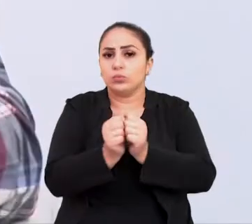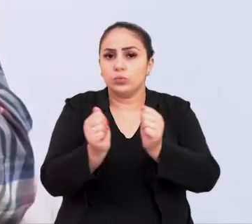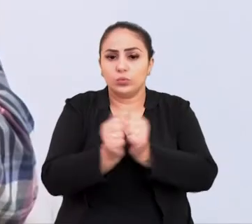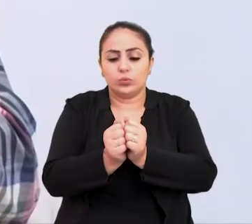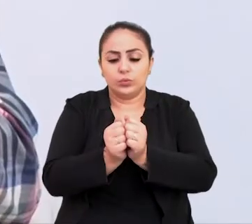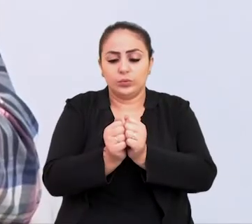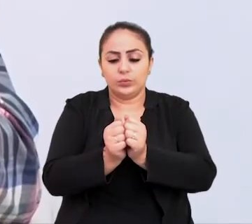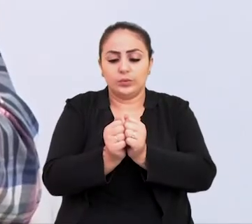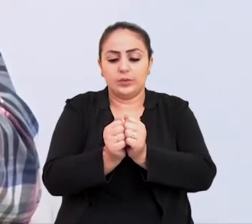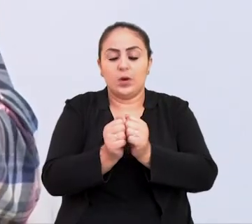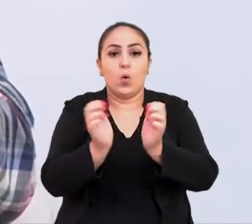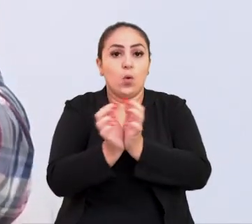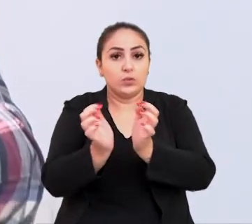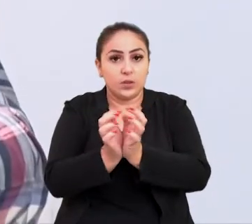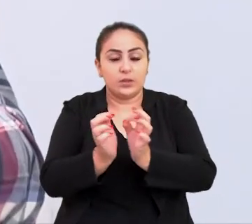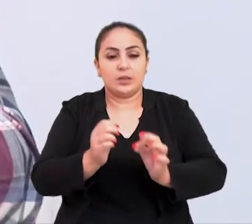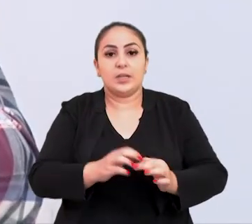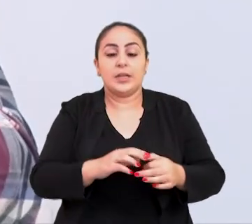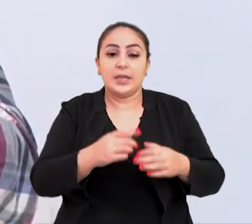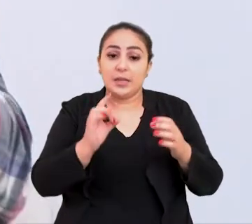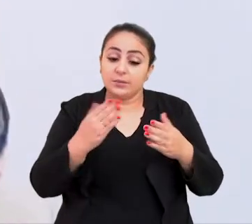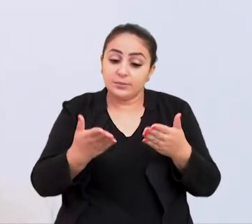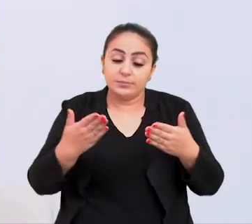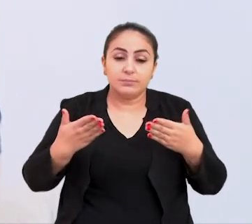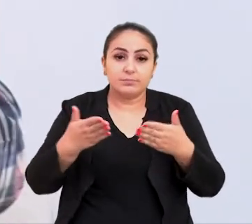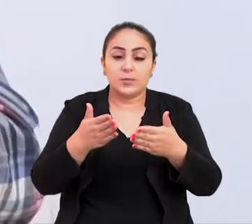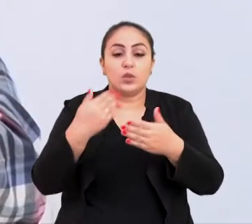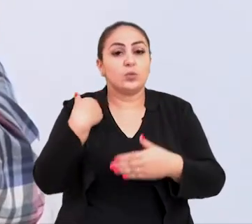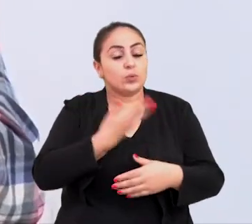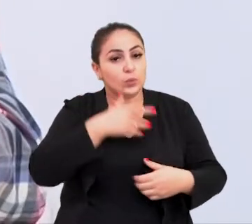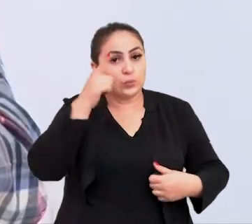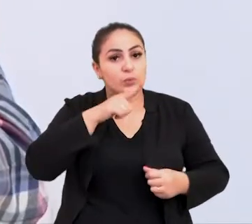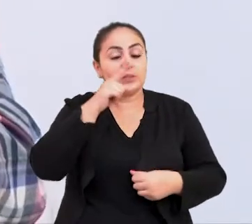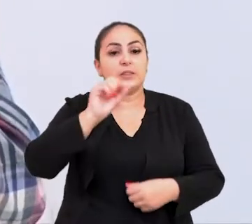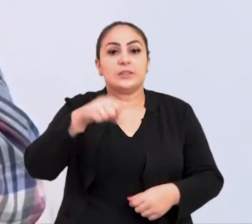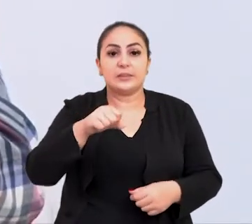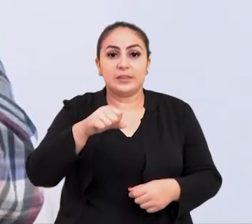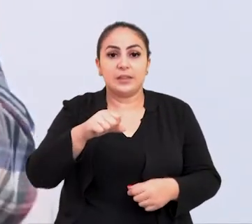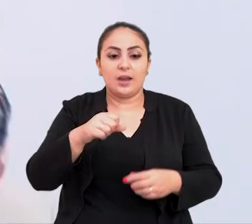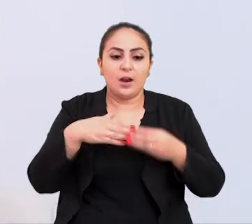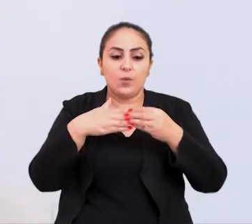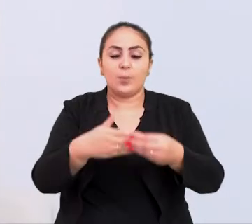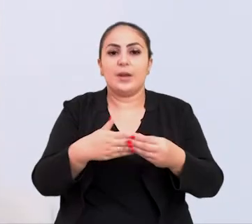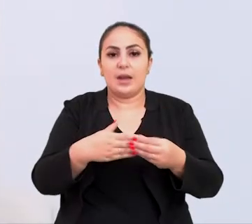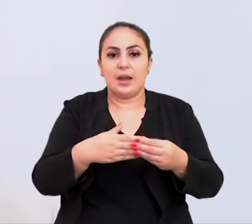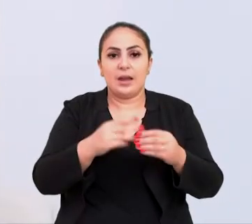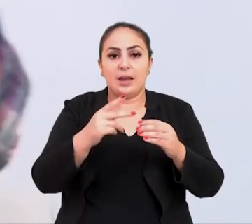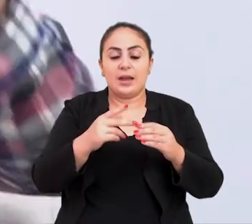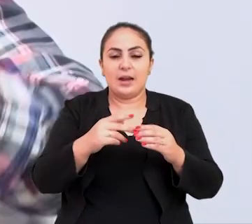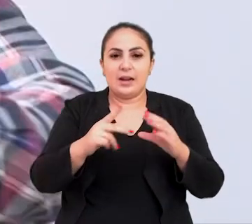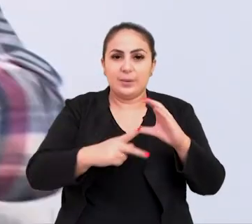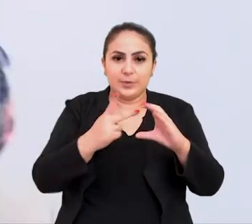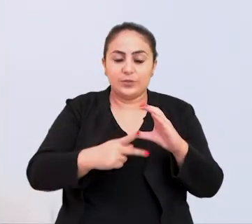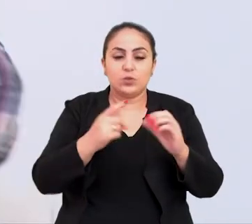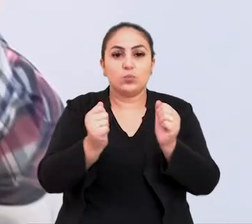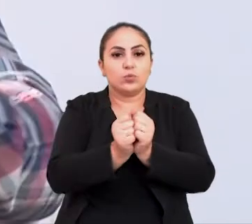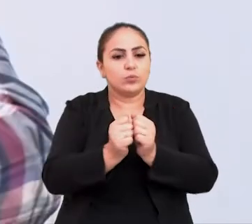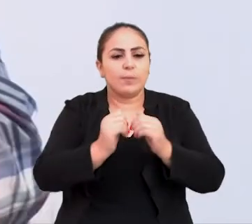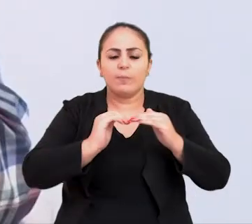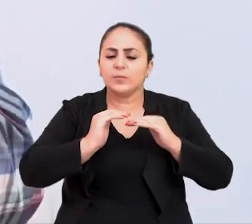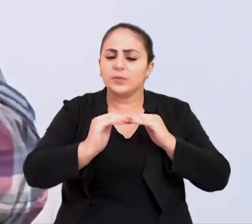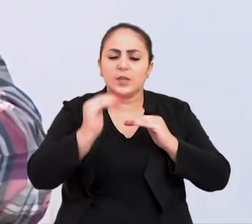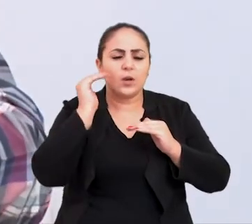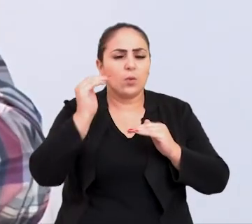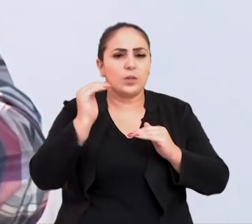constrói com os colegas esse encaminhamento para a gente poder também conduzir a casa com harmonia, com